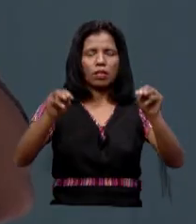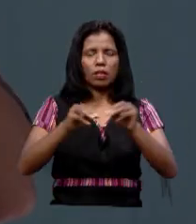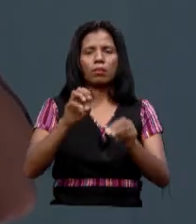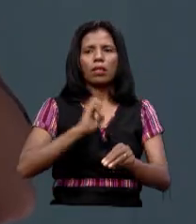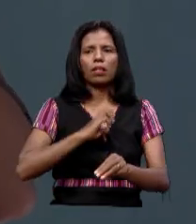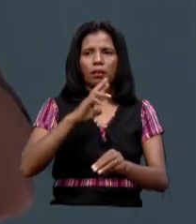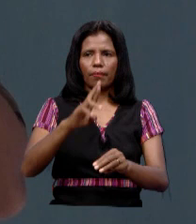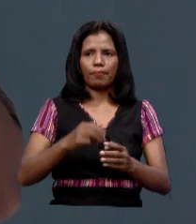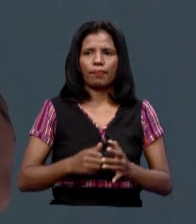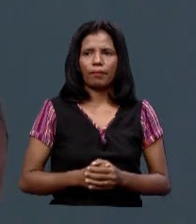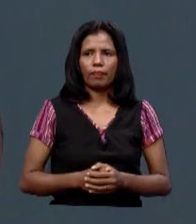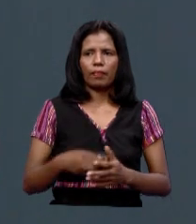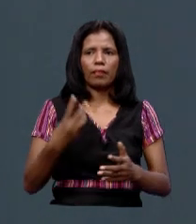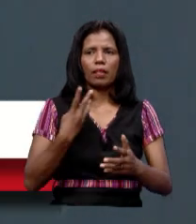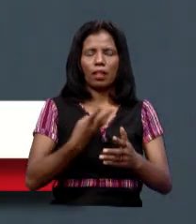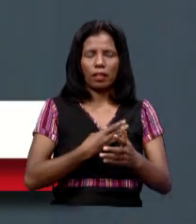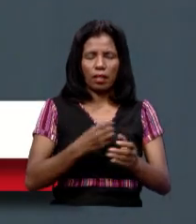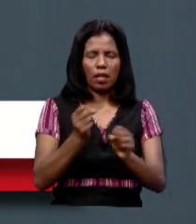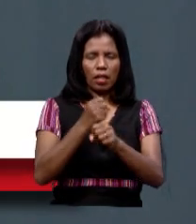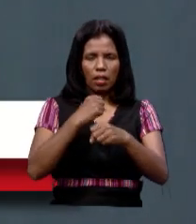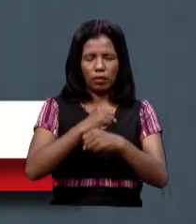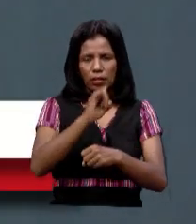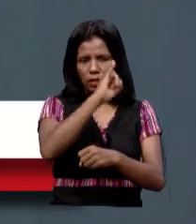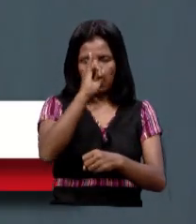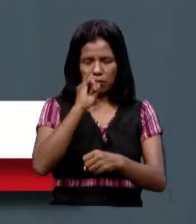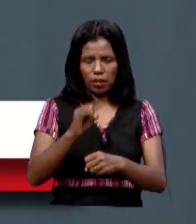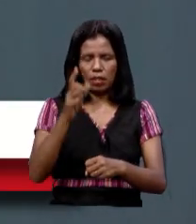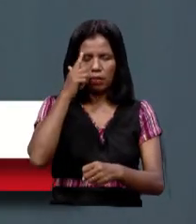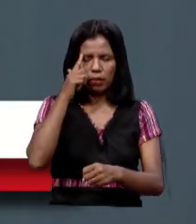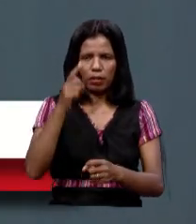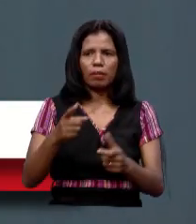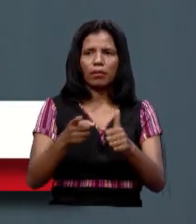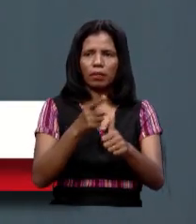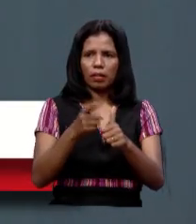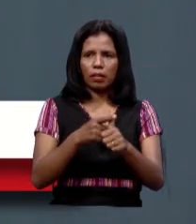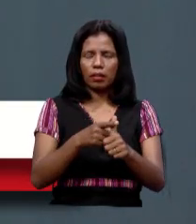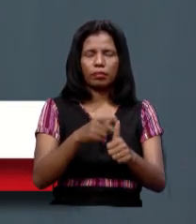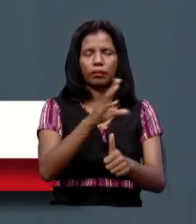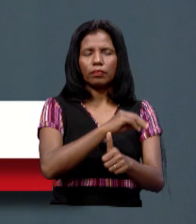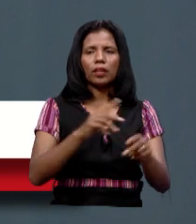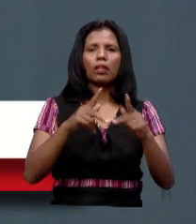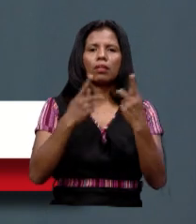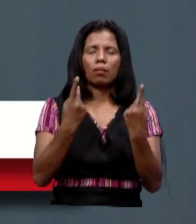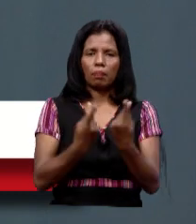de tal, de tal, de exame da consciência. Primeiro, empresário,